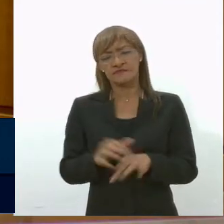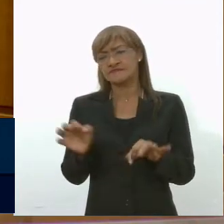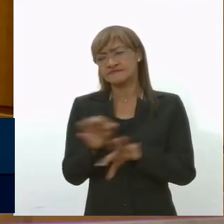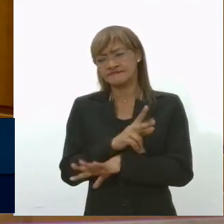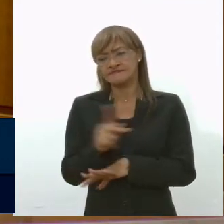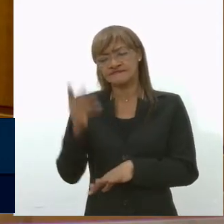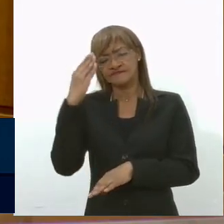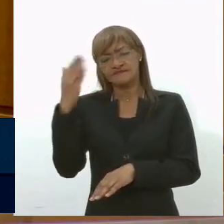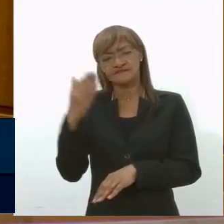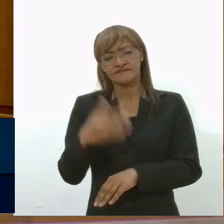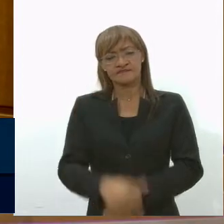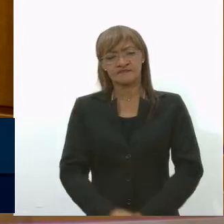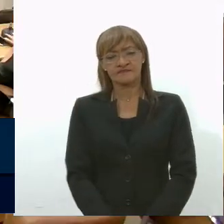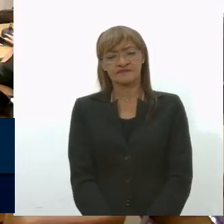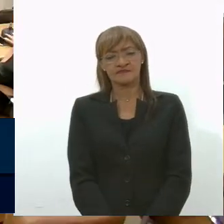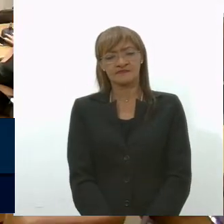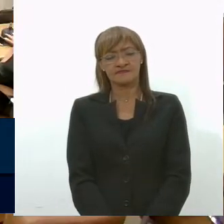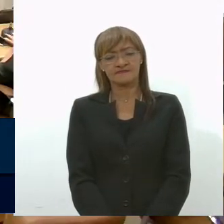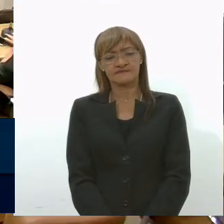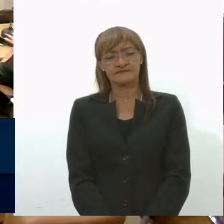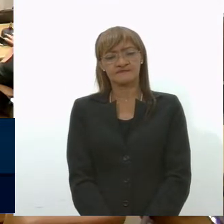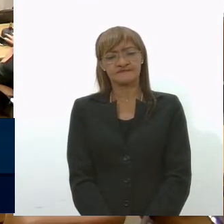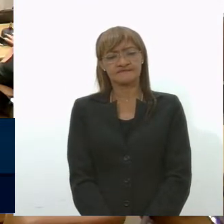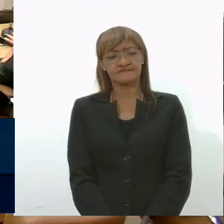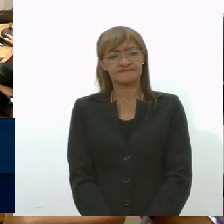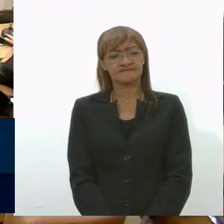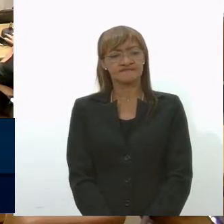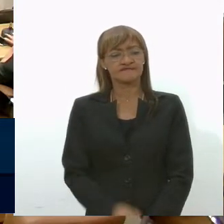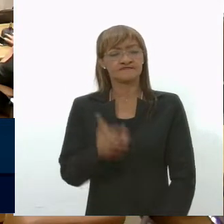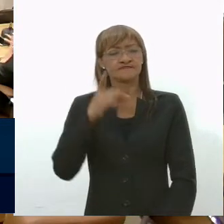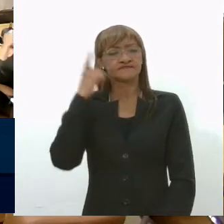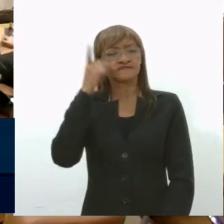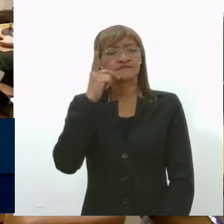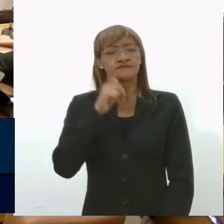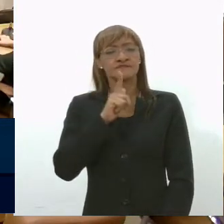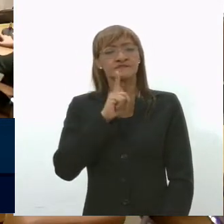Vossa Excelência. Com a palavra, deputado Gilmar Carvalho.